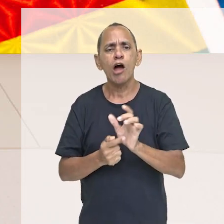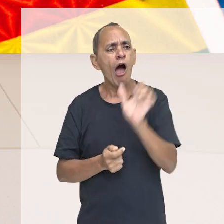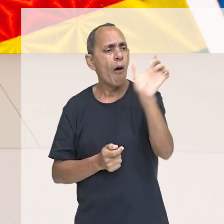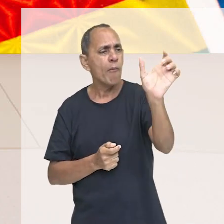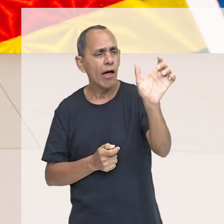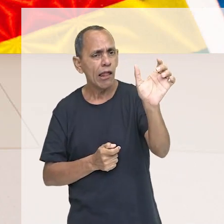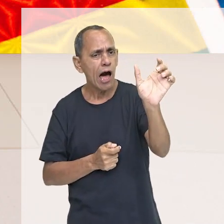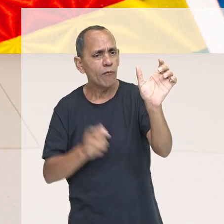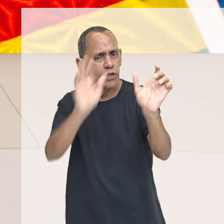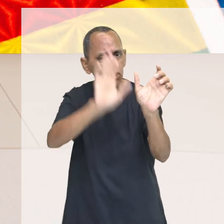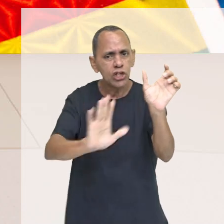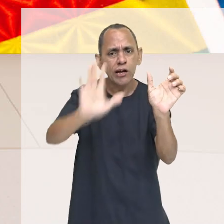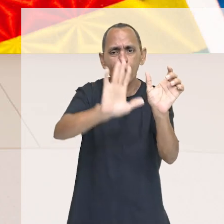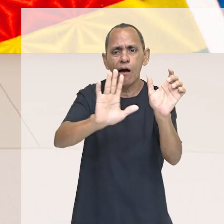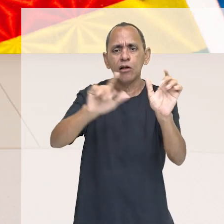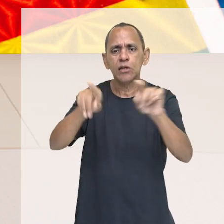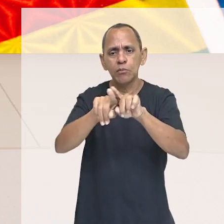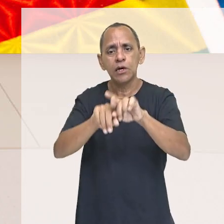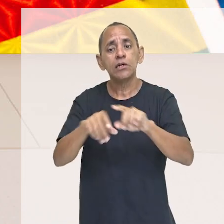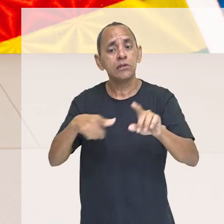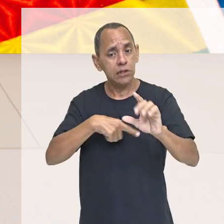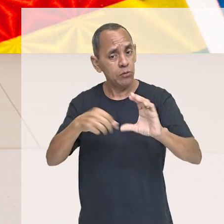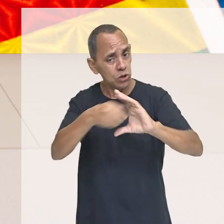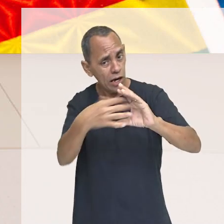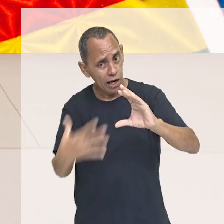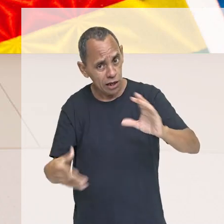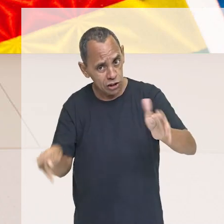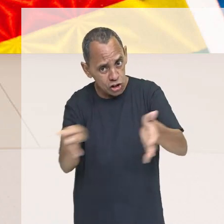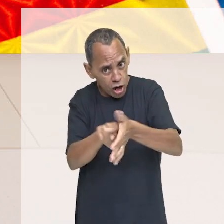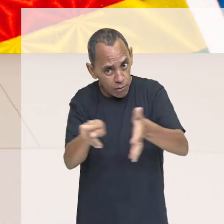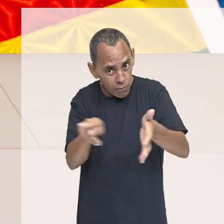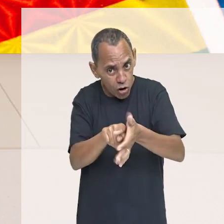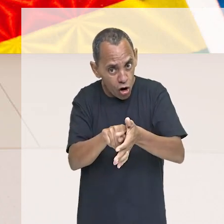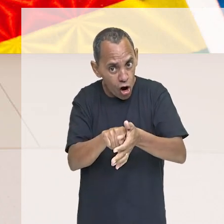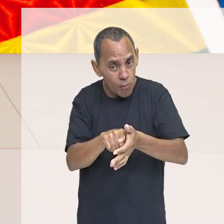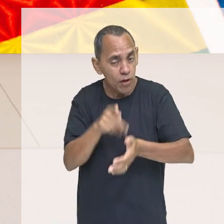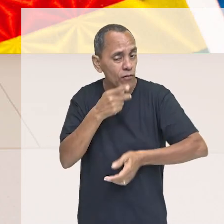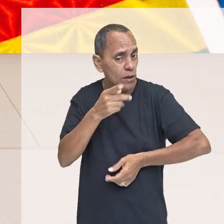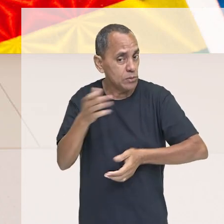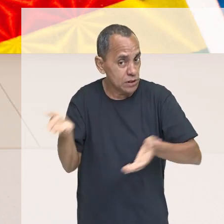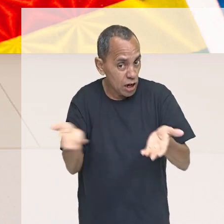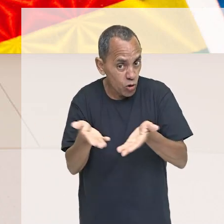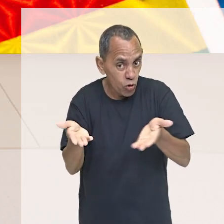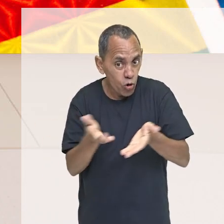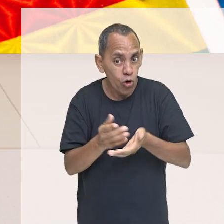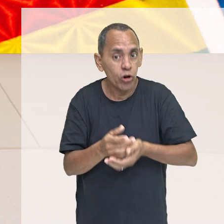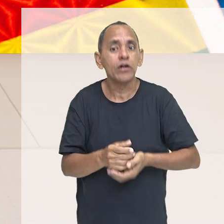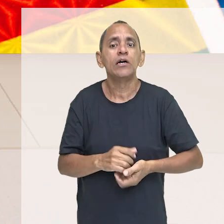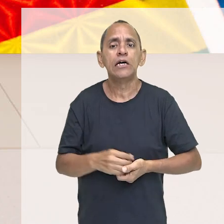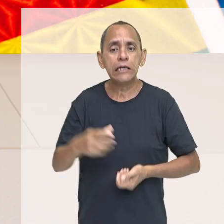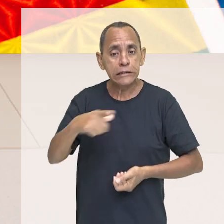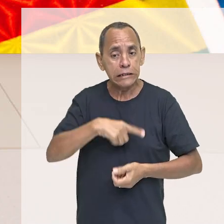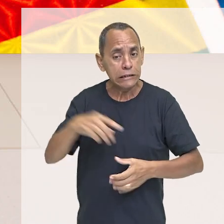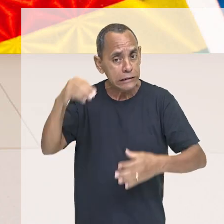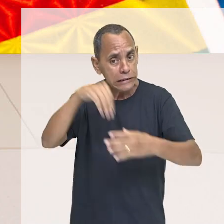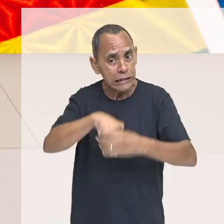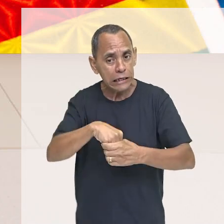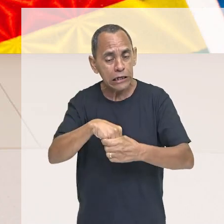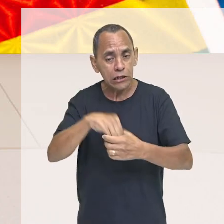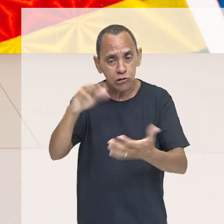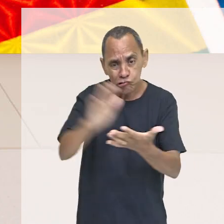geral, aquelas características que falamos agora há pouco estão presentes em